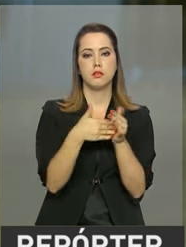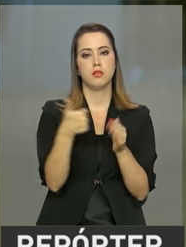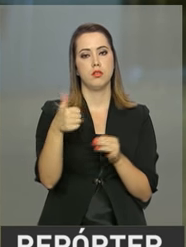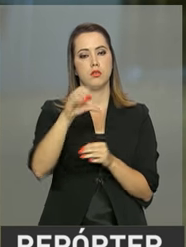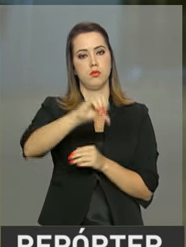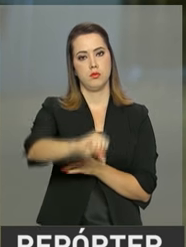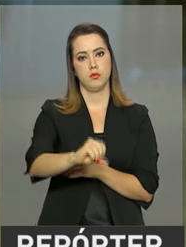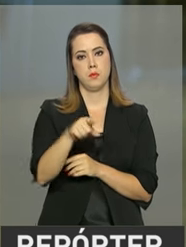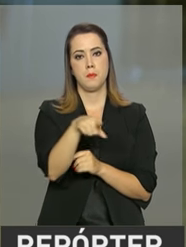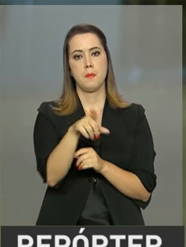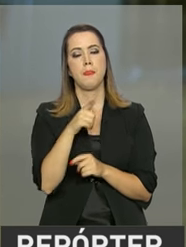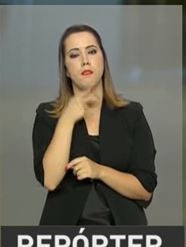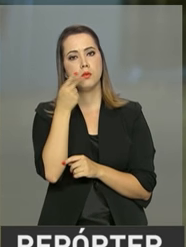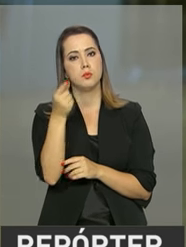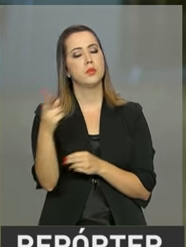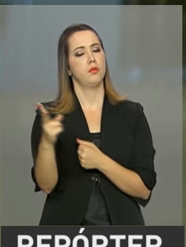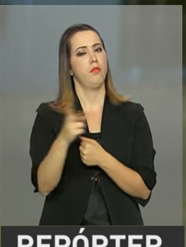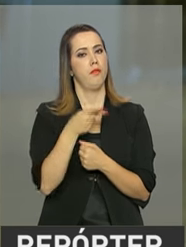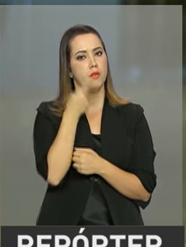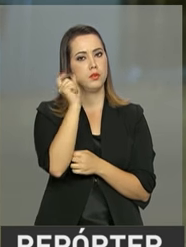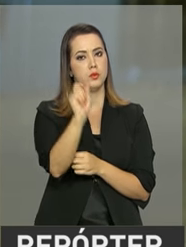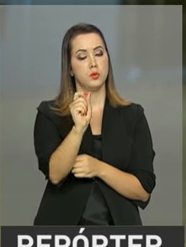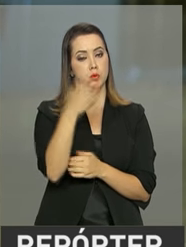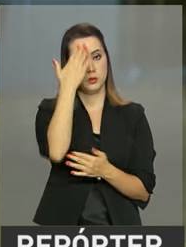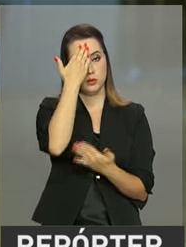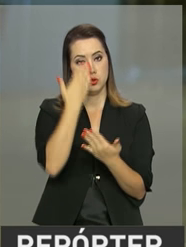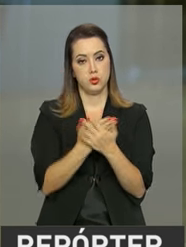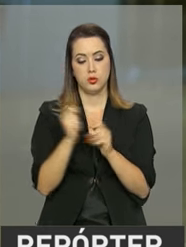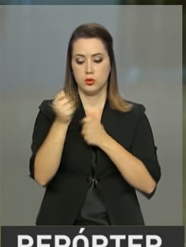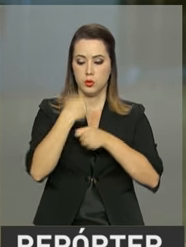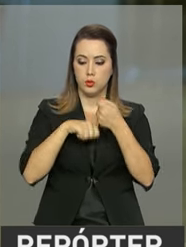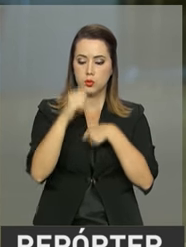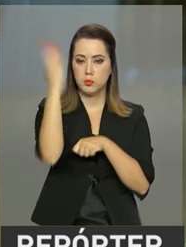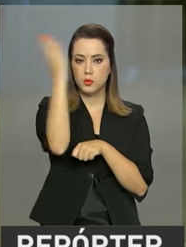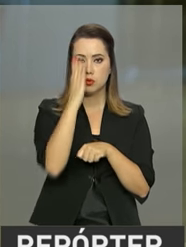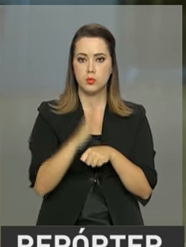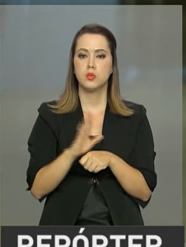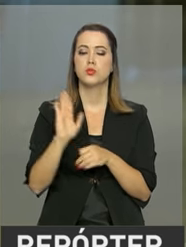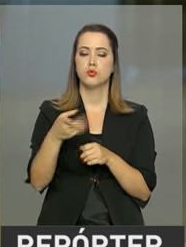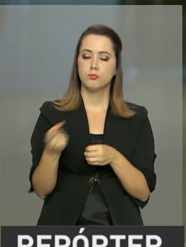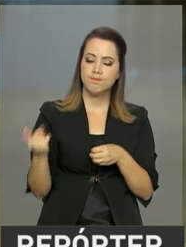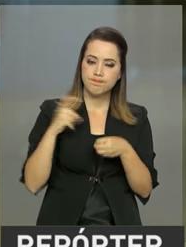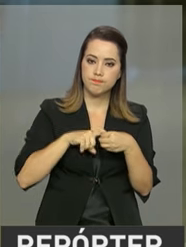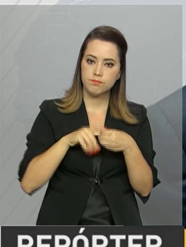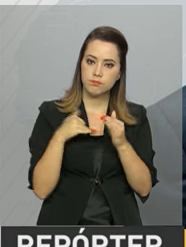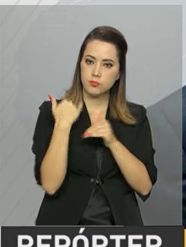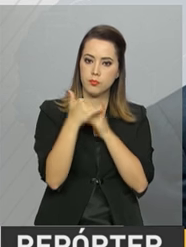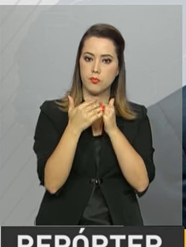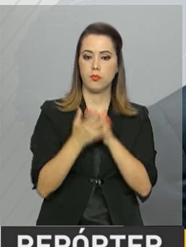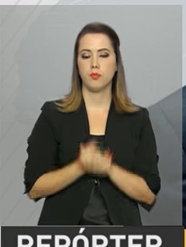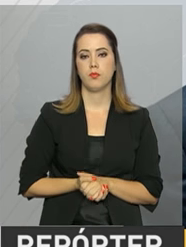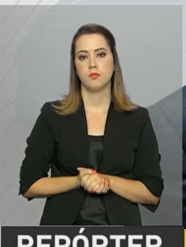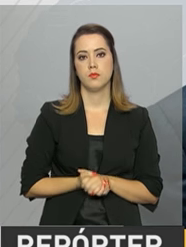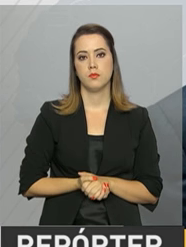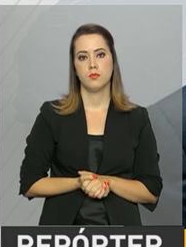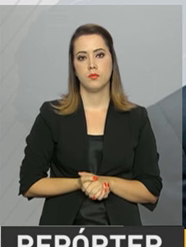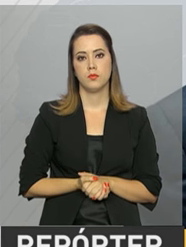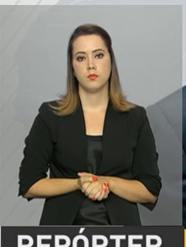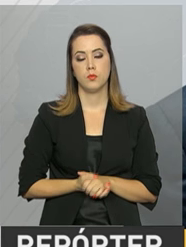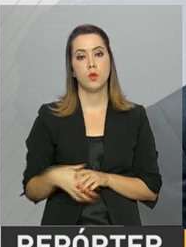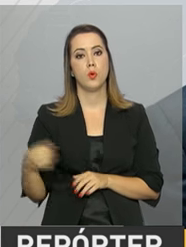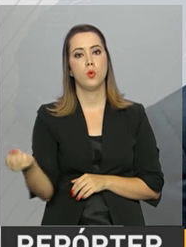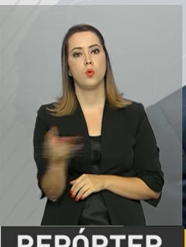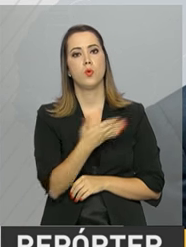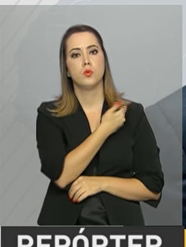2019. Meirelles também defendeu que a confiança na economia brasileira está em recuperação. O novo